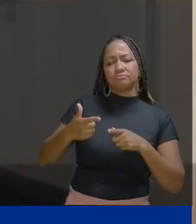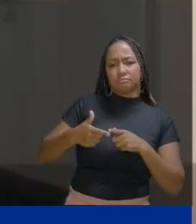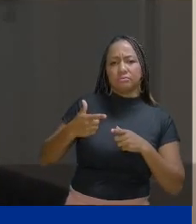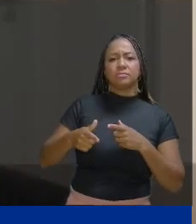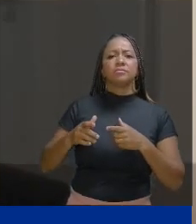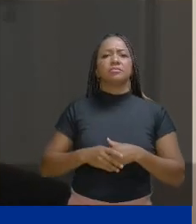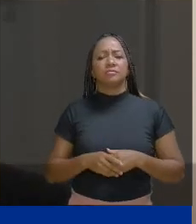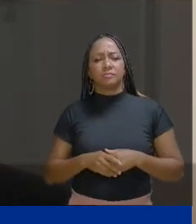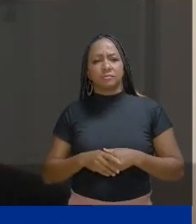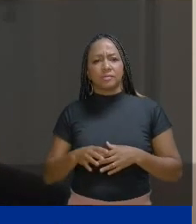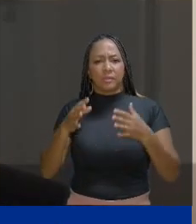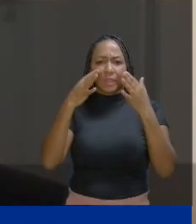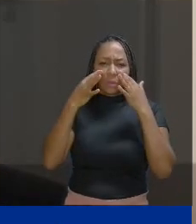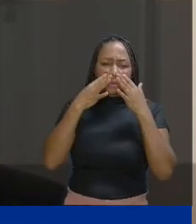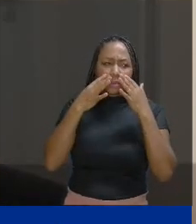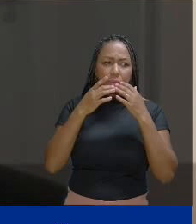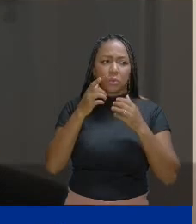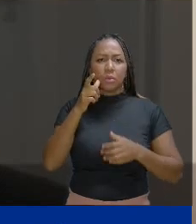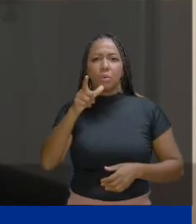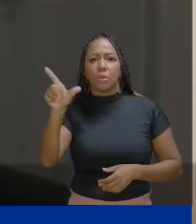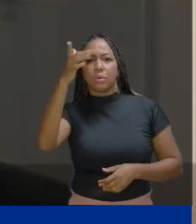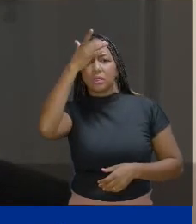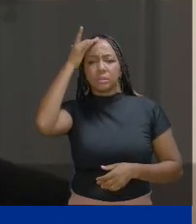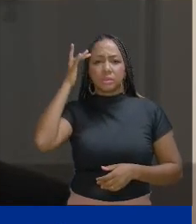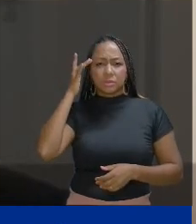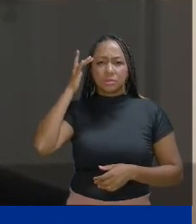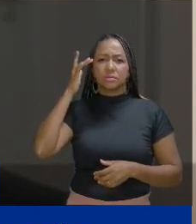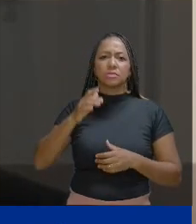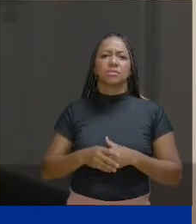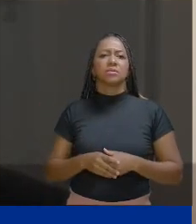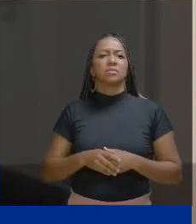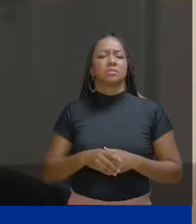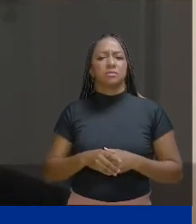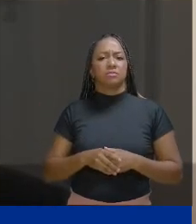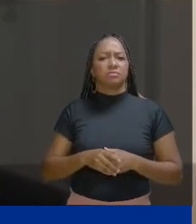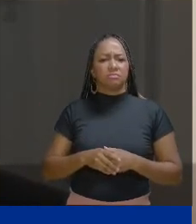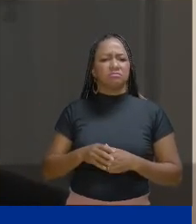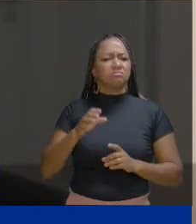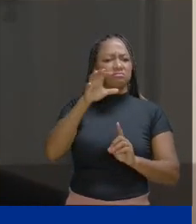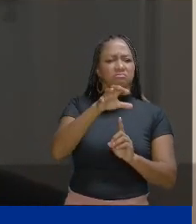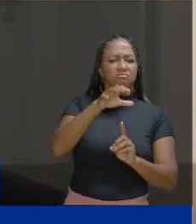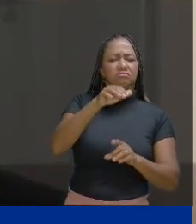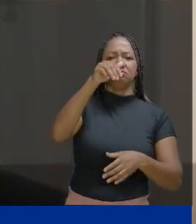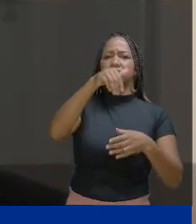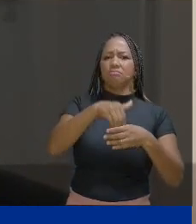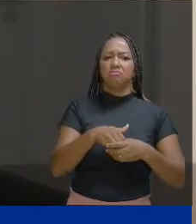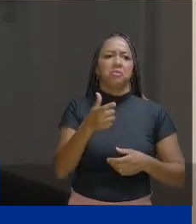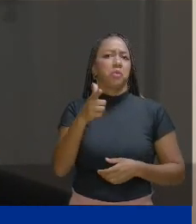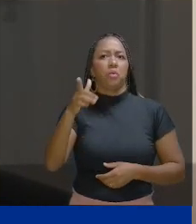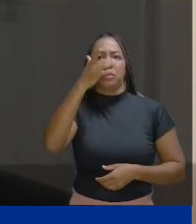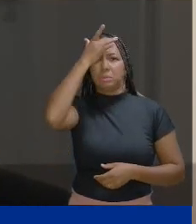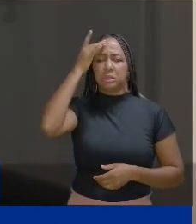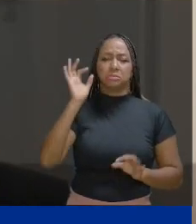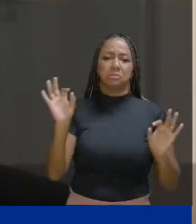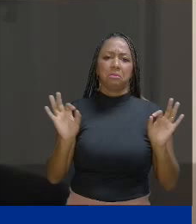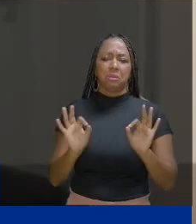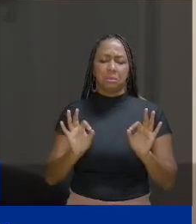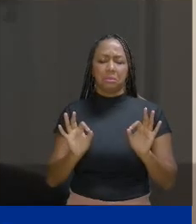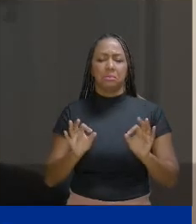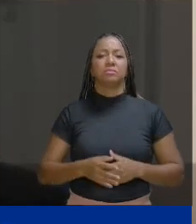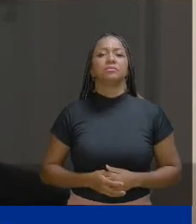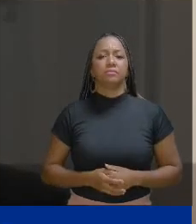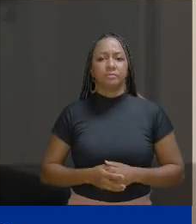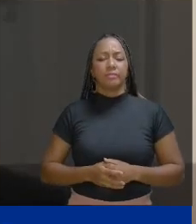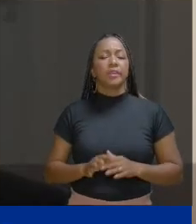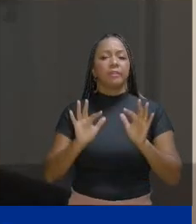com a perna quebrada? Foi ouvida alguma outra testemunha relacionada à suposta captação ilícita de votos? Não, não foi.